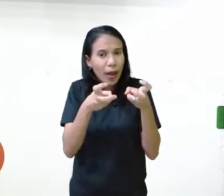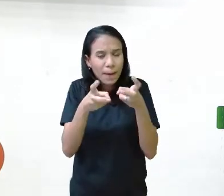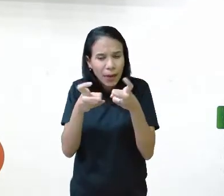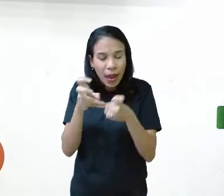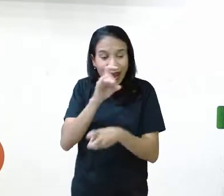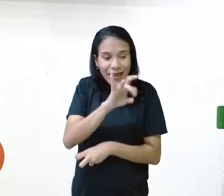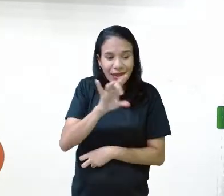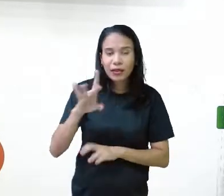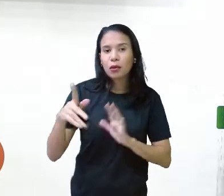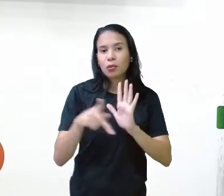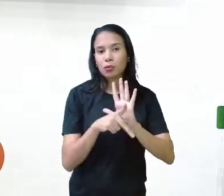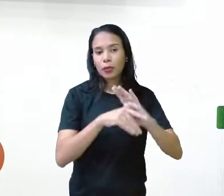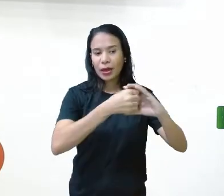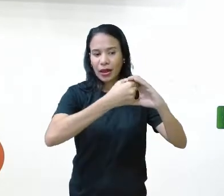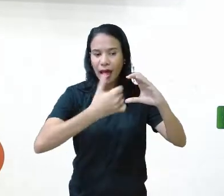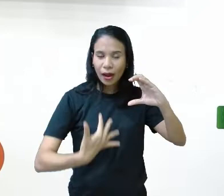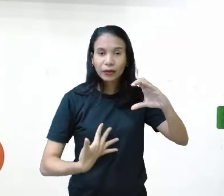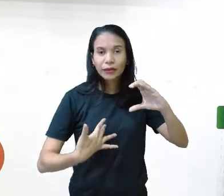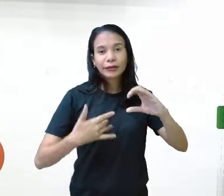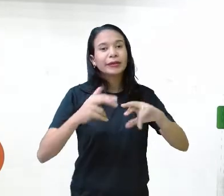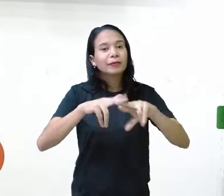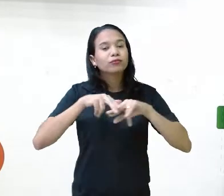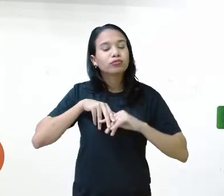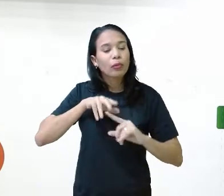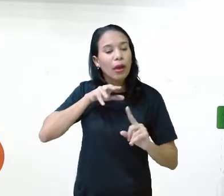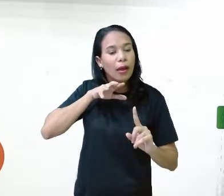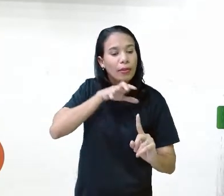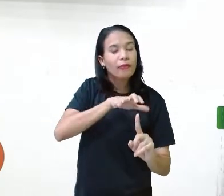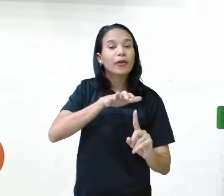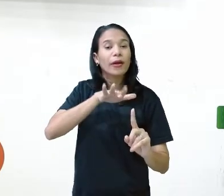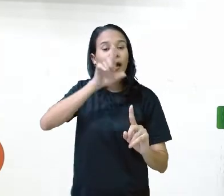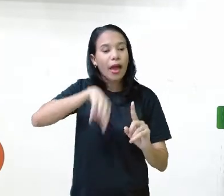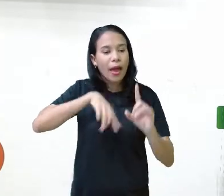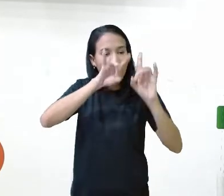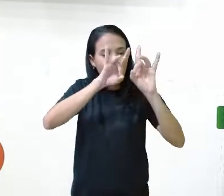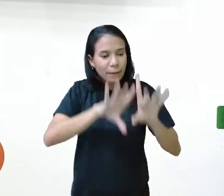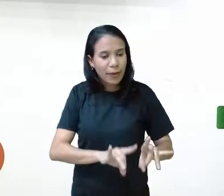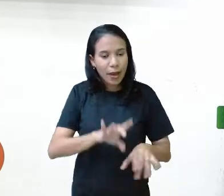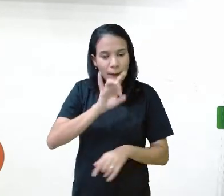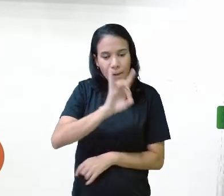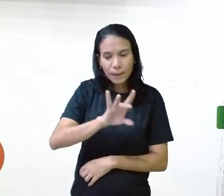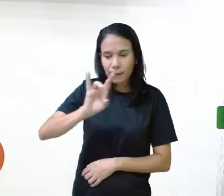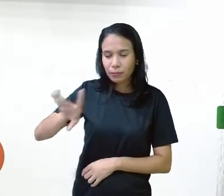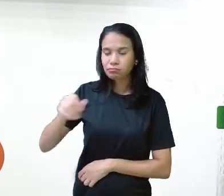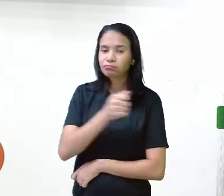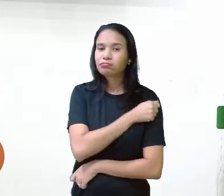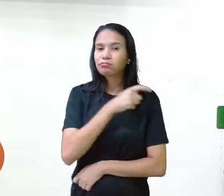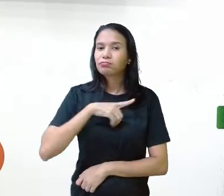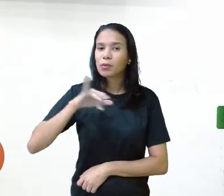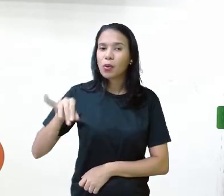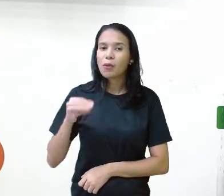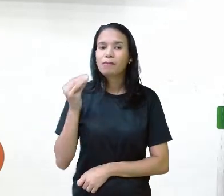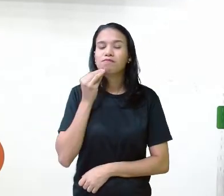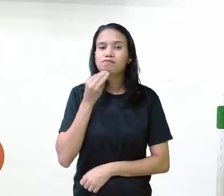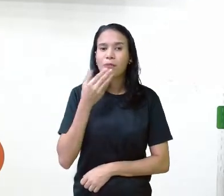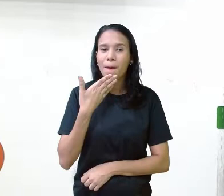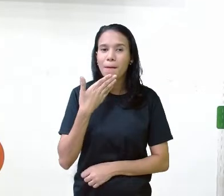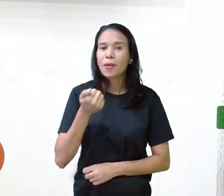um ele é único. A intervenção vai ser de maneira muito específica para poder oportunizar